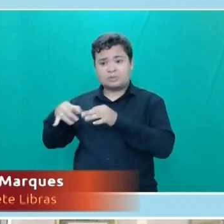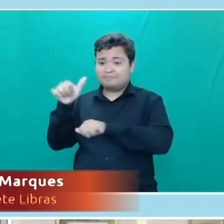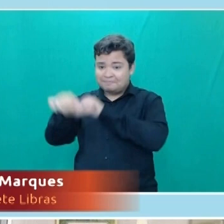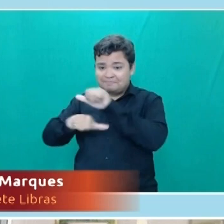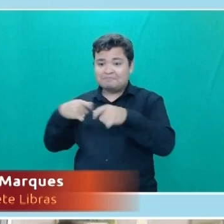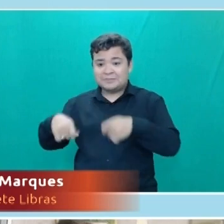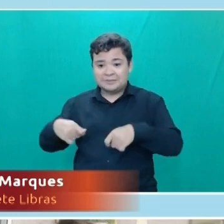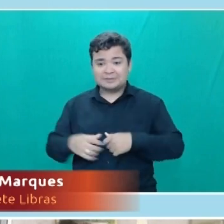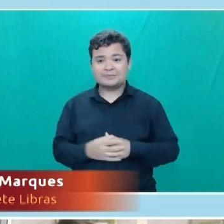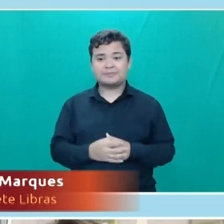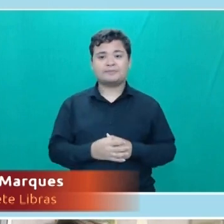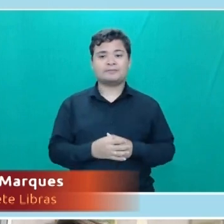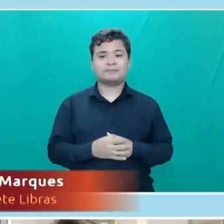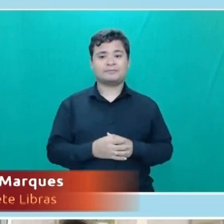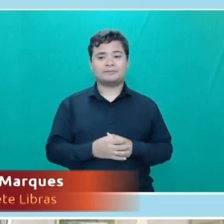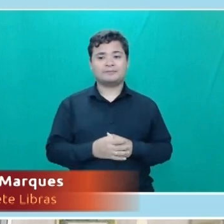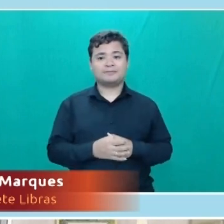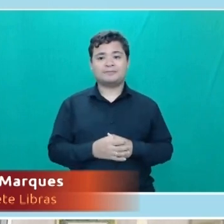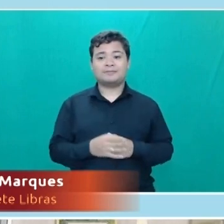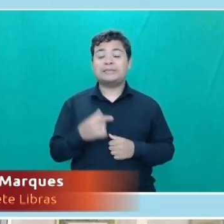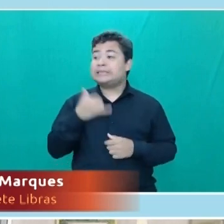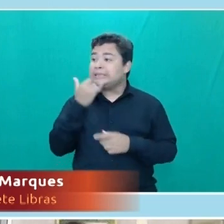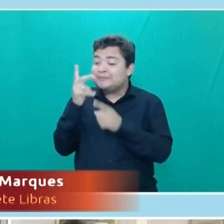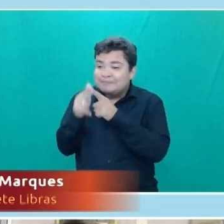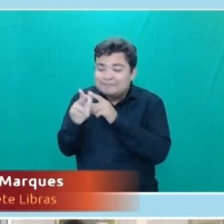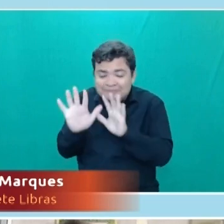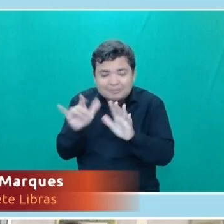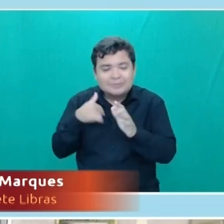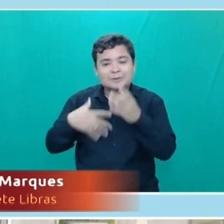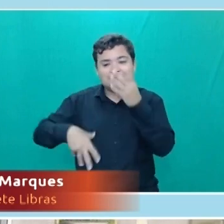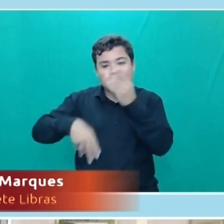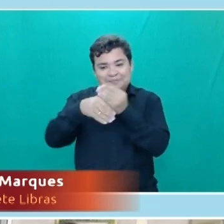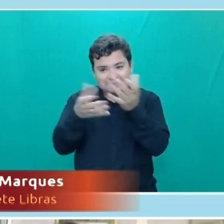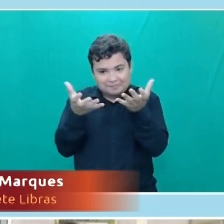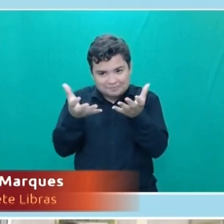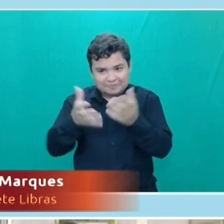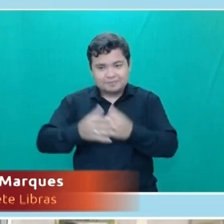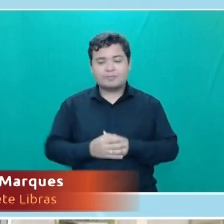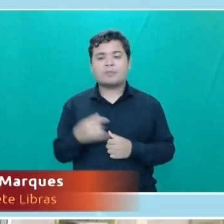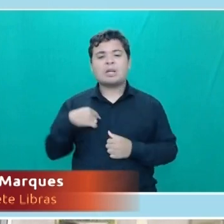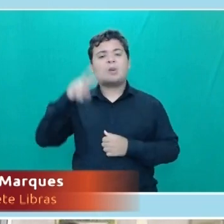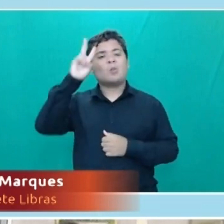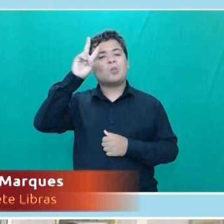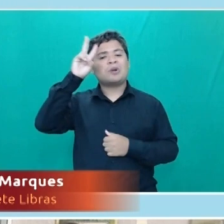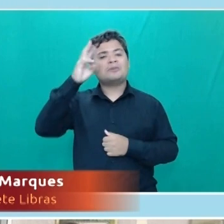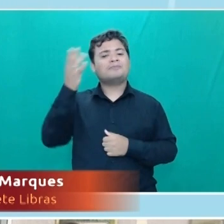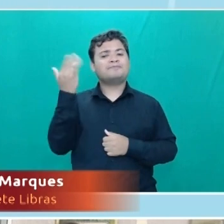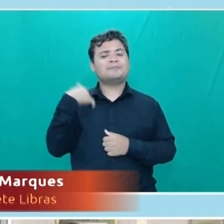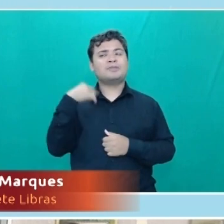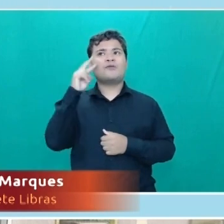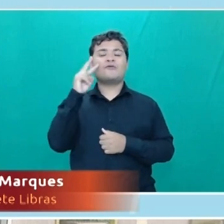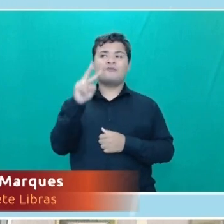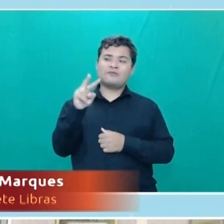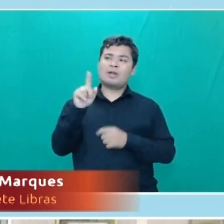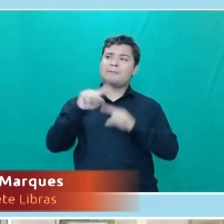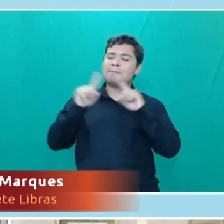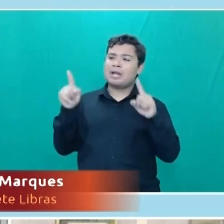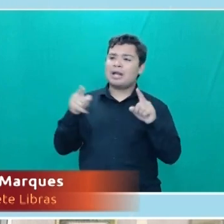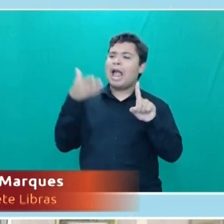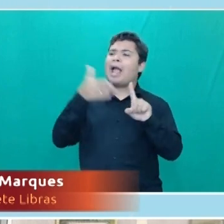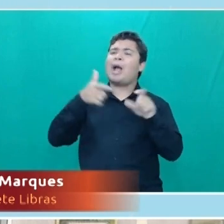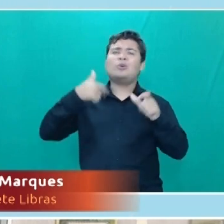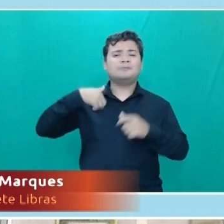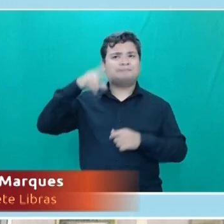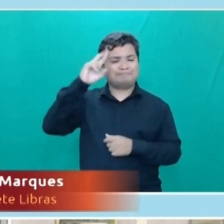não. Não, interrompi só para acrescentar uma coisa. Uhum. Me lembro de ter visto recentemente, não vou saber, infelizmente, a fonte, uma